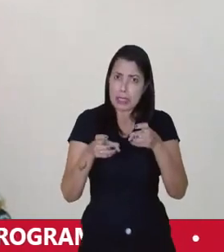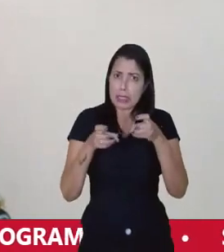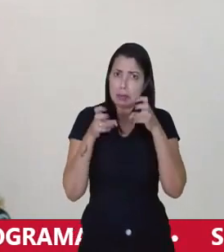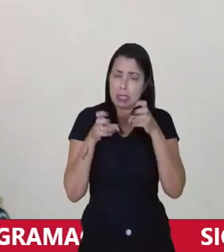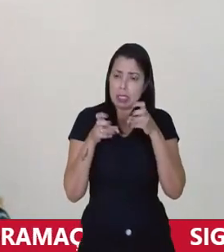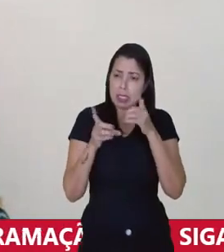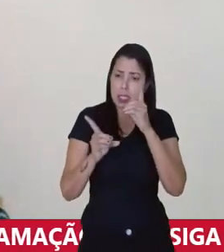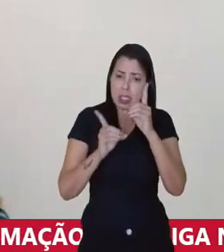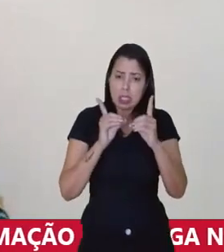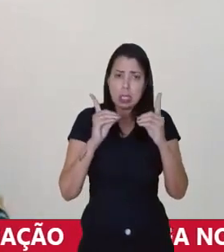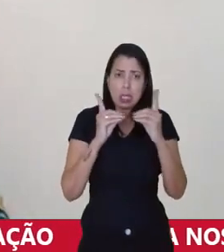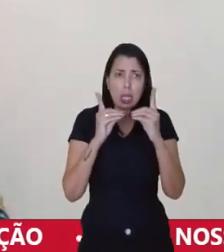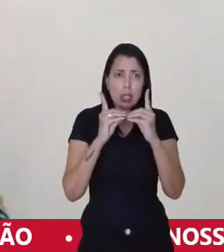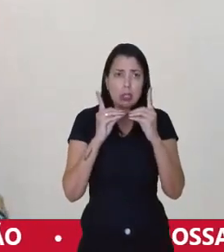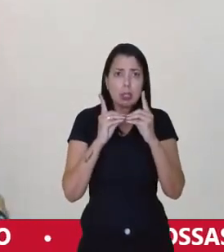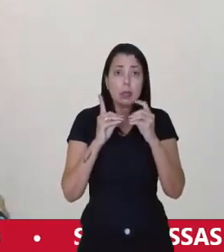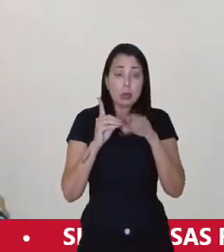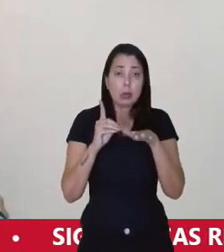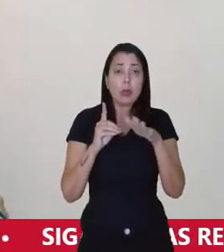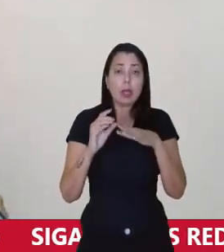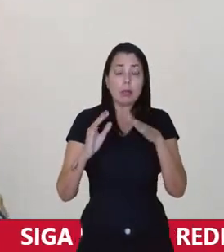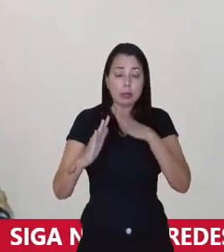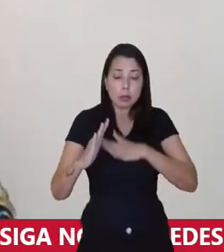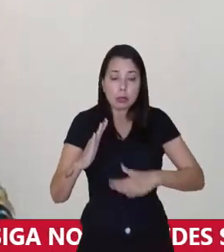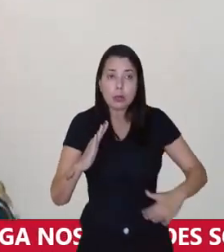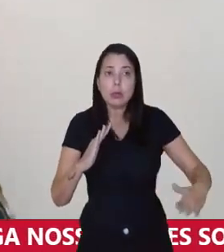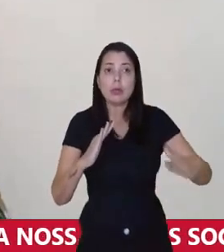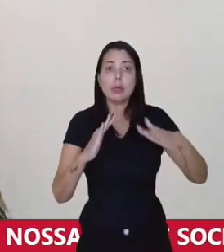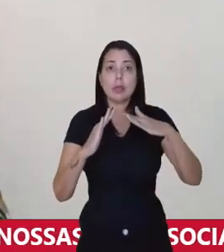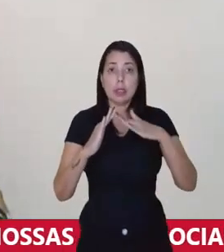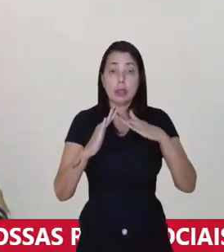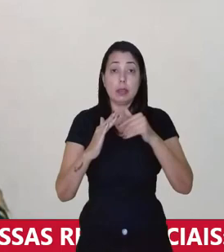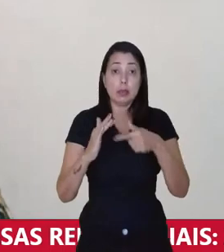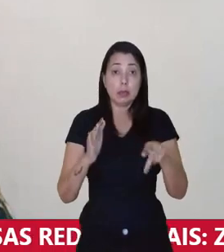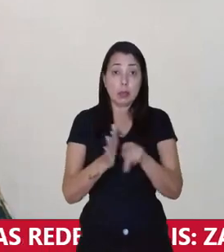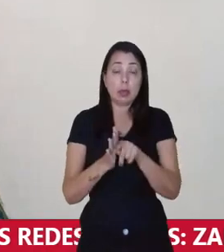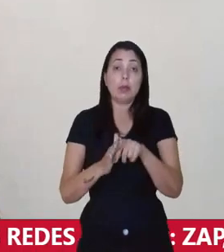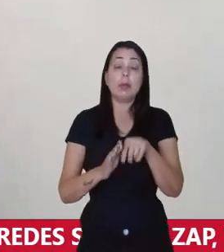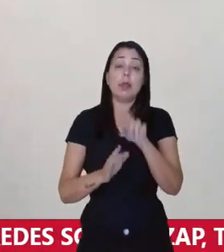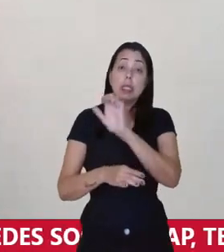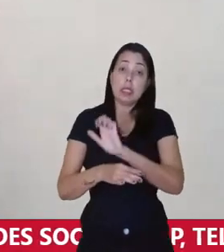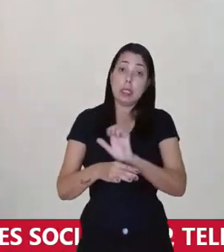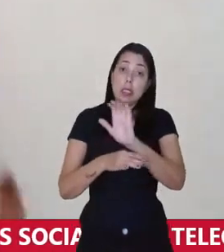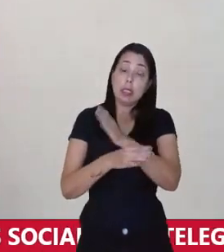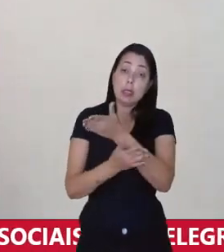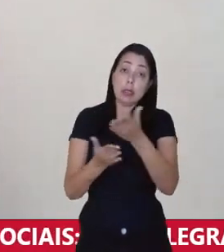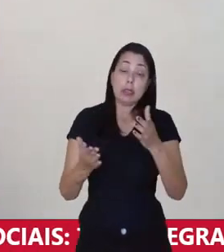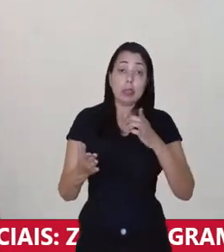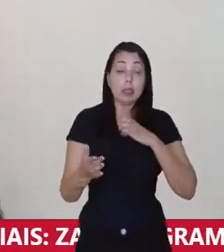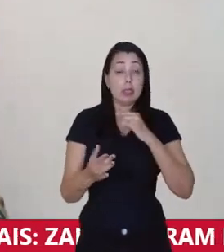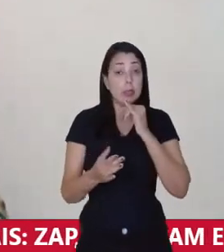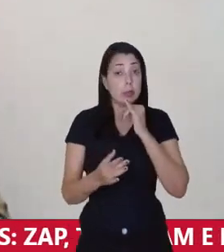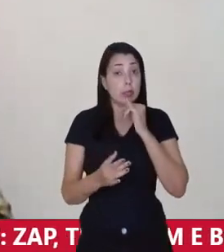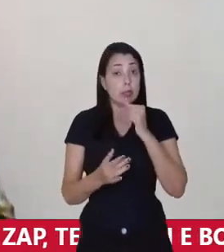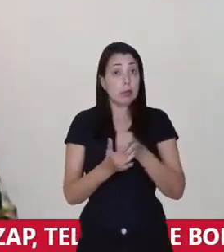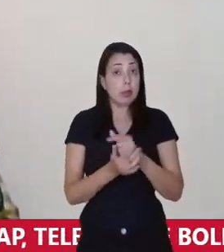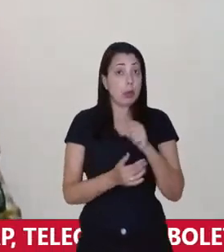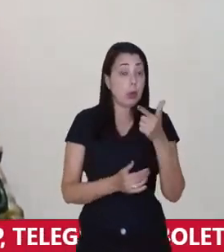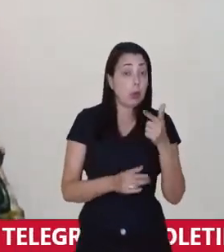dinâmica especificamente dos terreiros que a infância é um processo de um estado, né? E aí existe inclusive